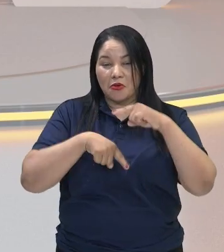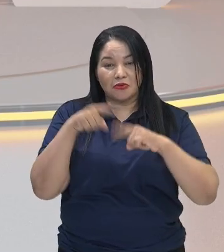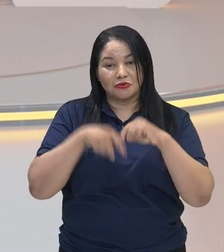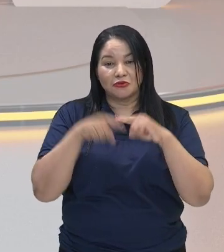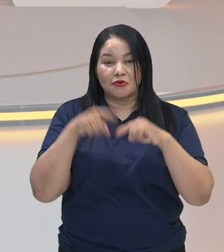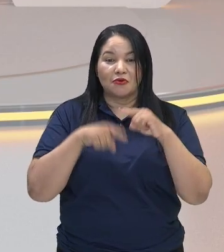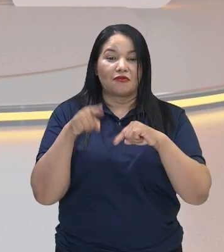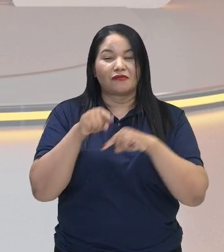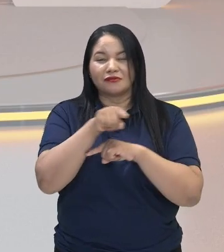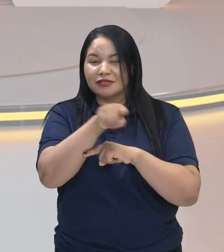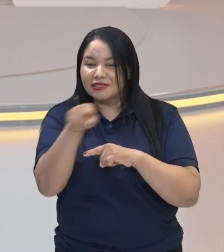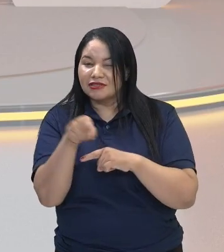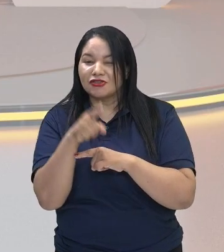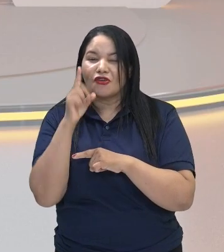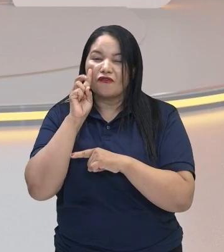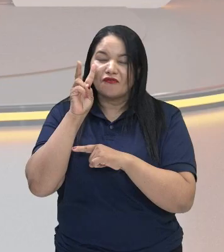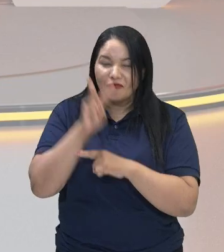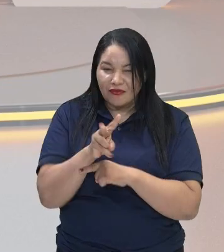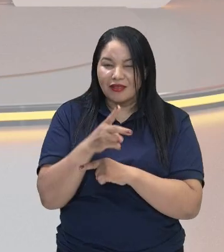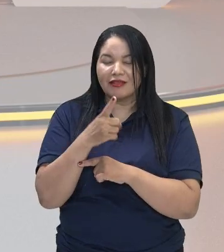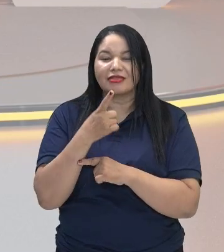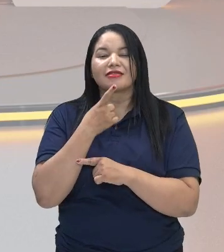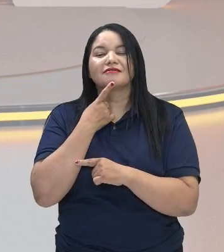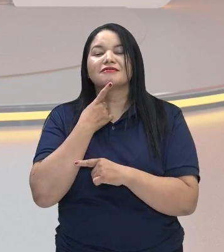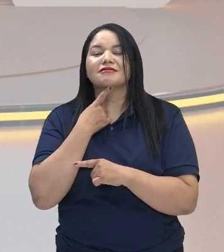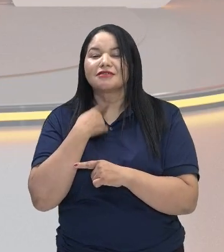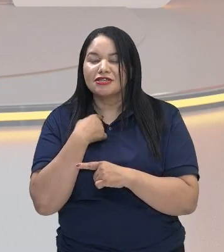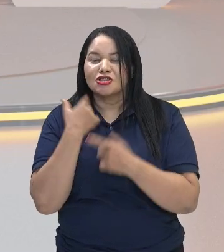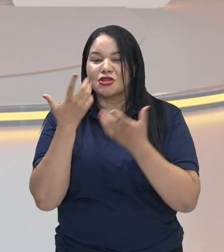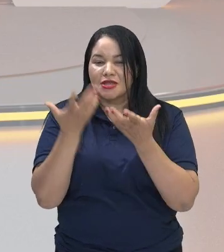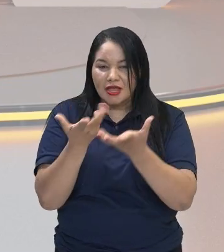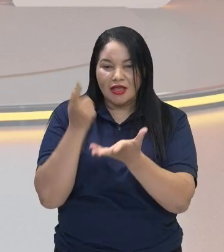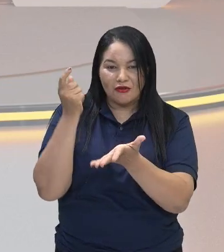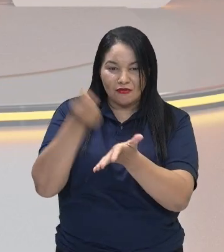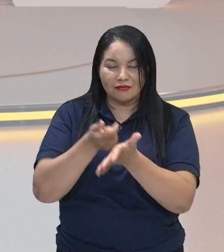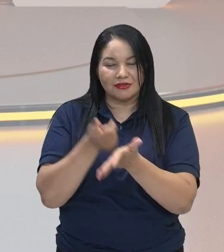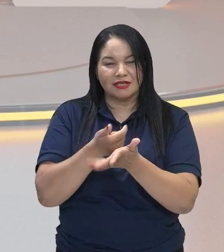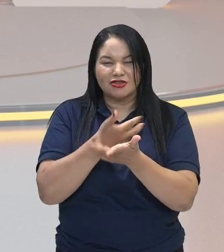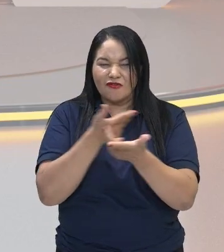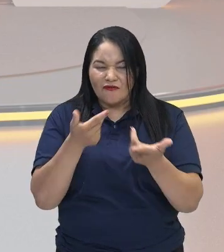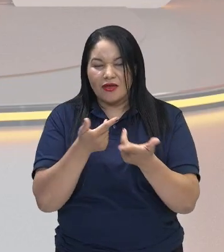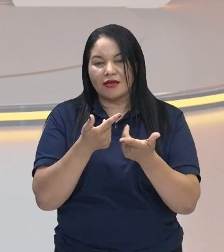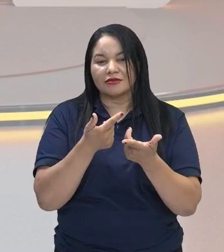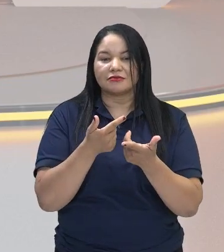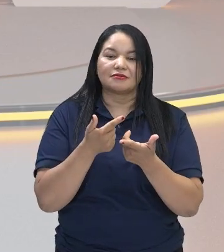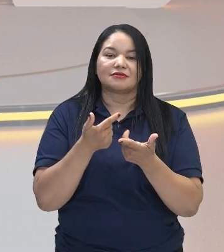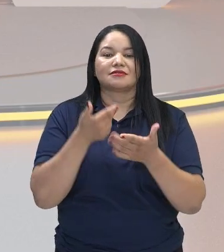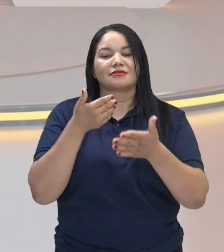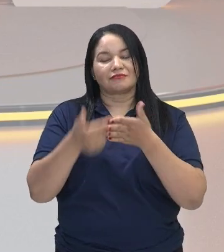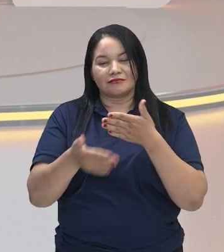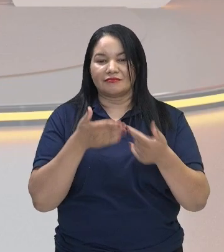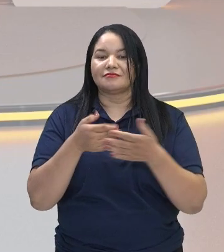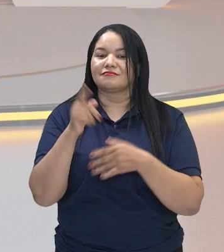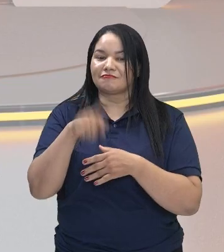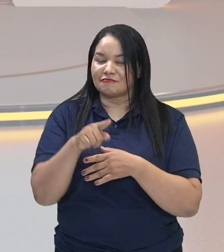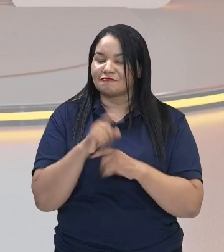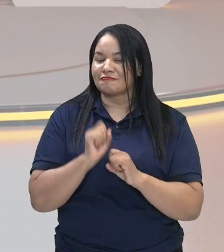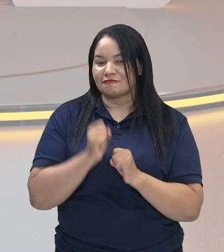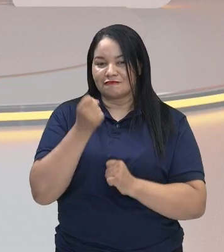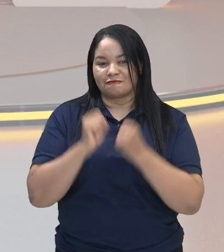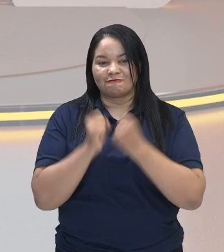você deseje, com que nós desejemos isto ou aquilo, é a indústria